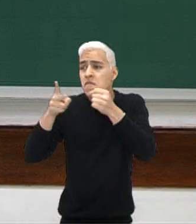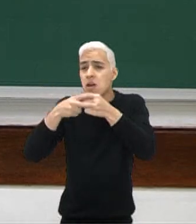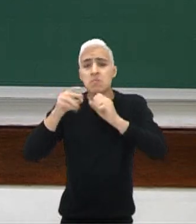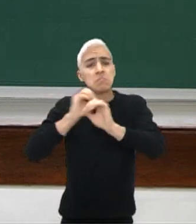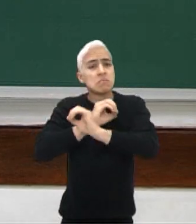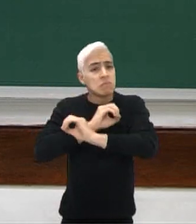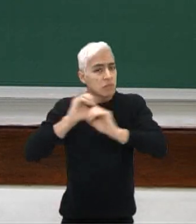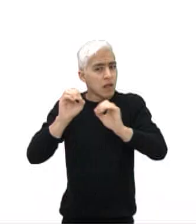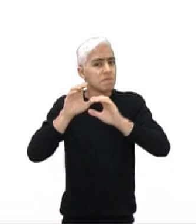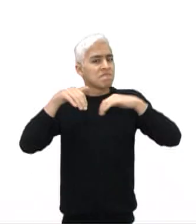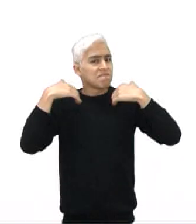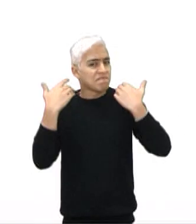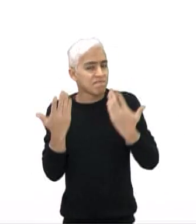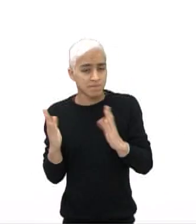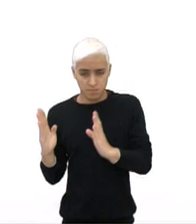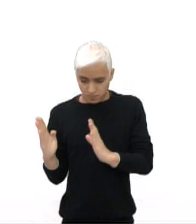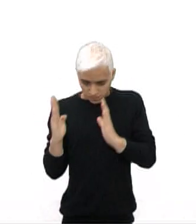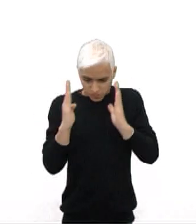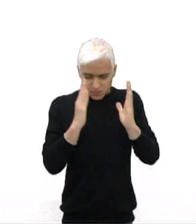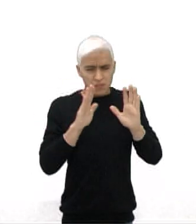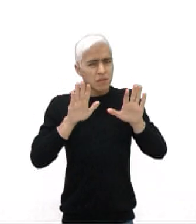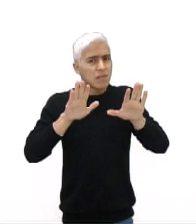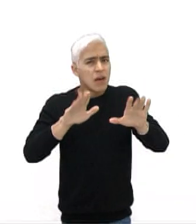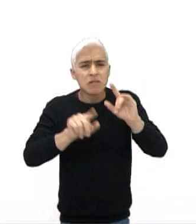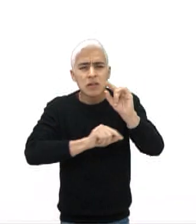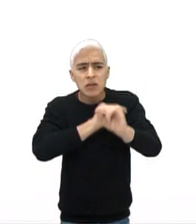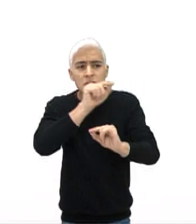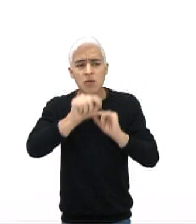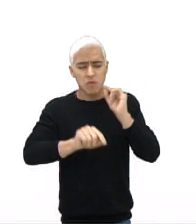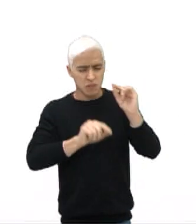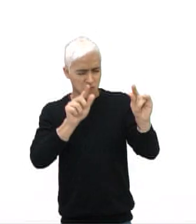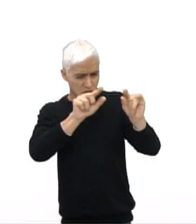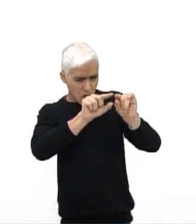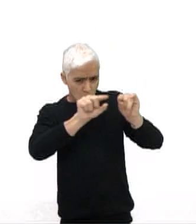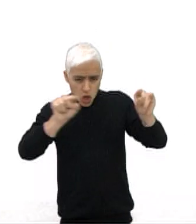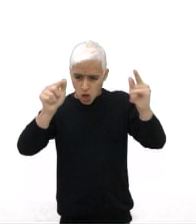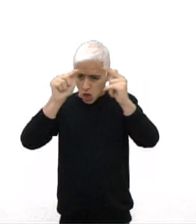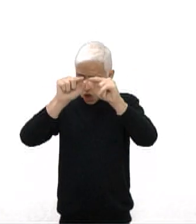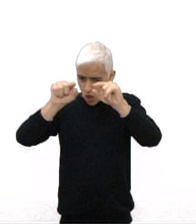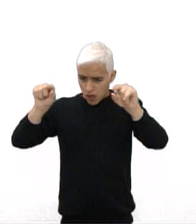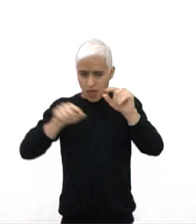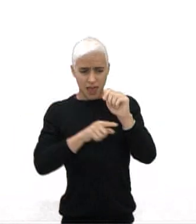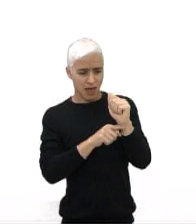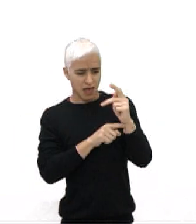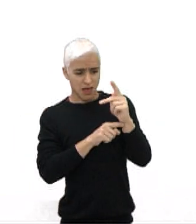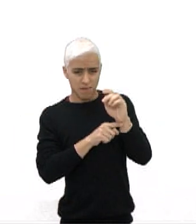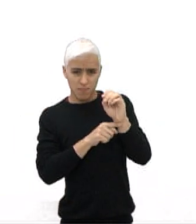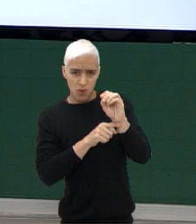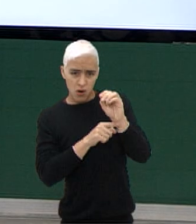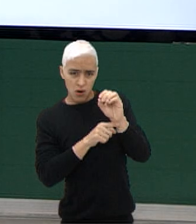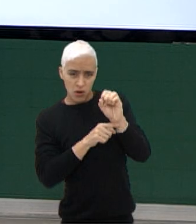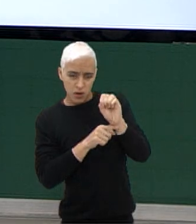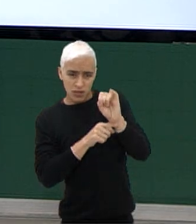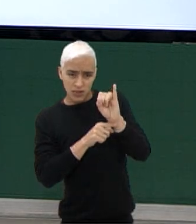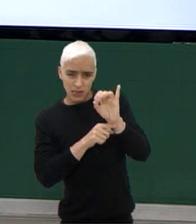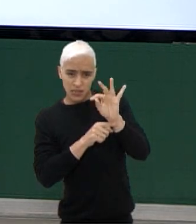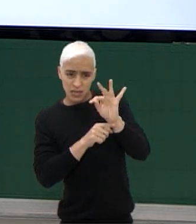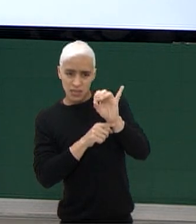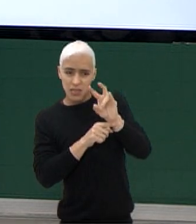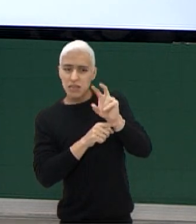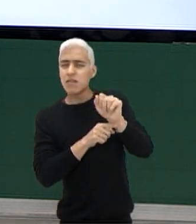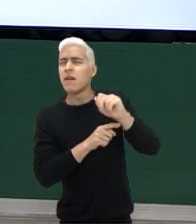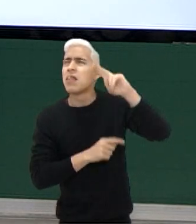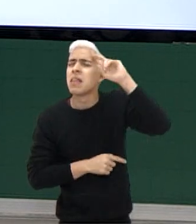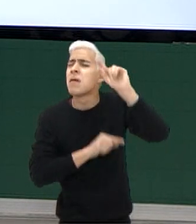verbo. Agora, o que é uma oração subordinada apositiva? Apositiva. Lembra alguma coisa?